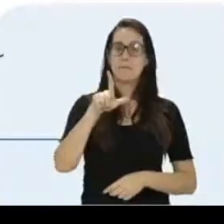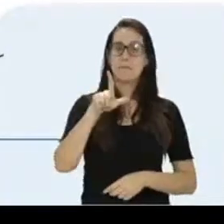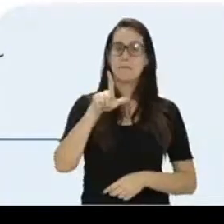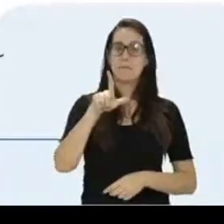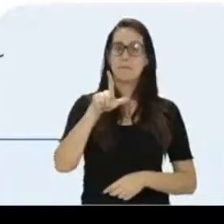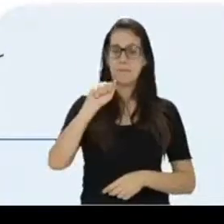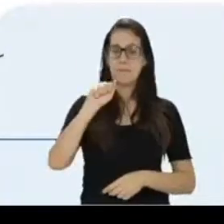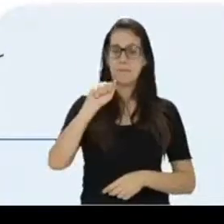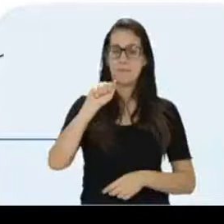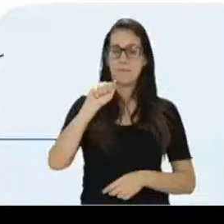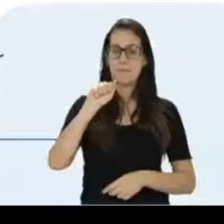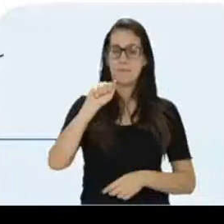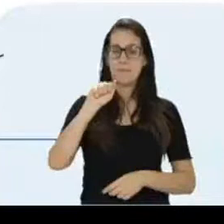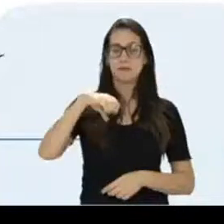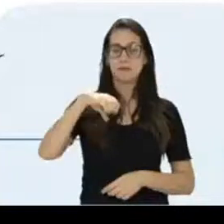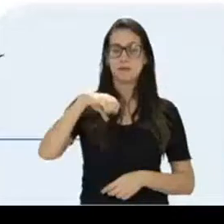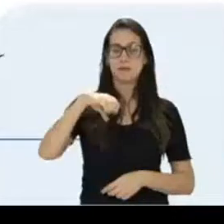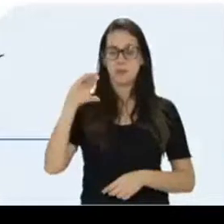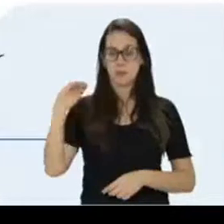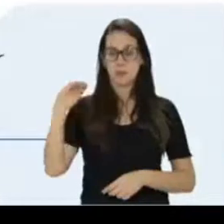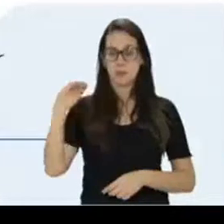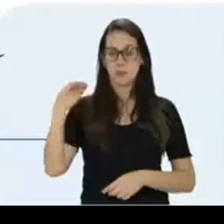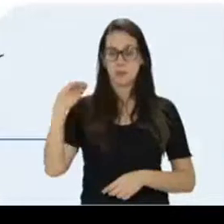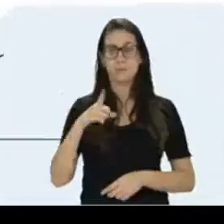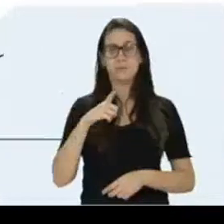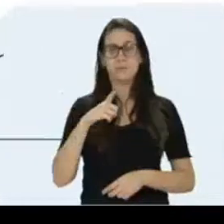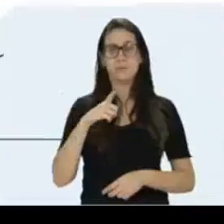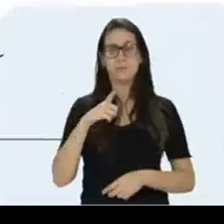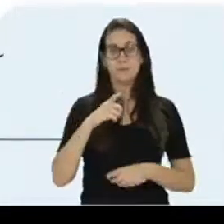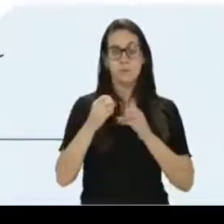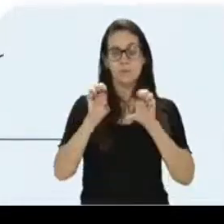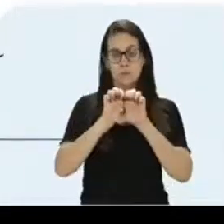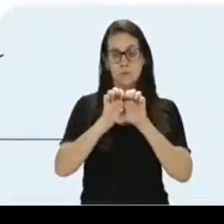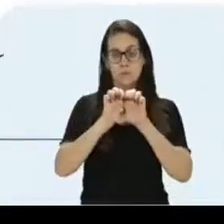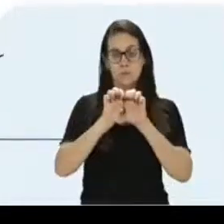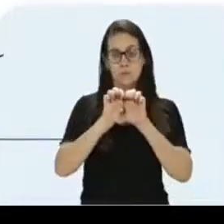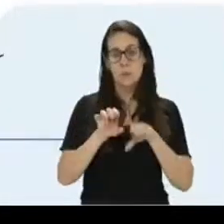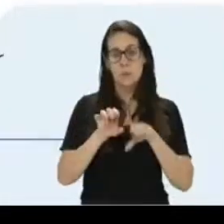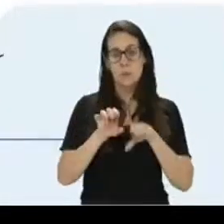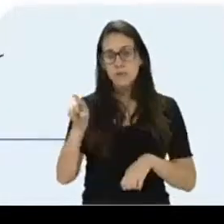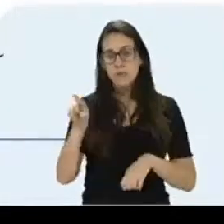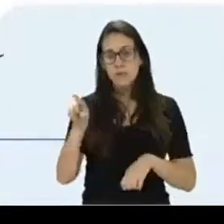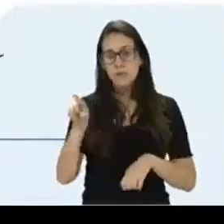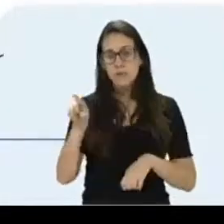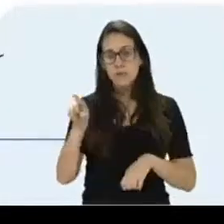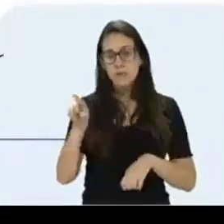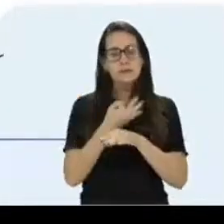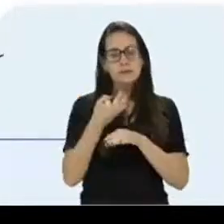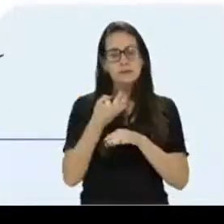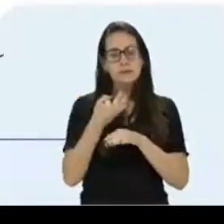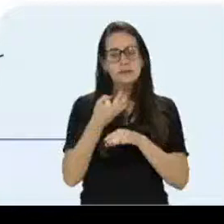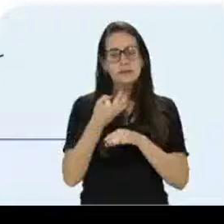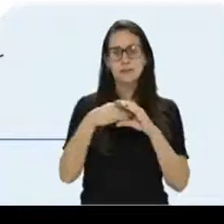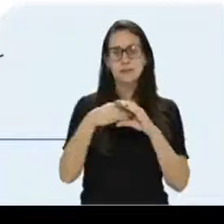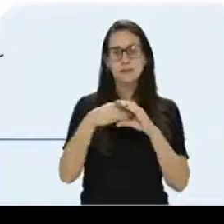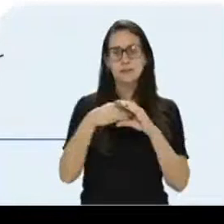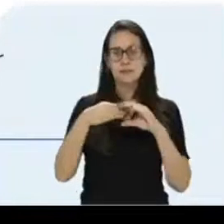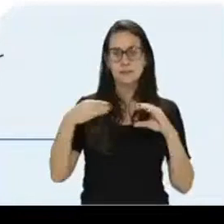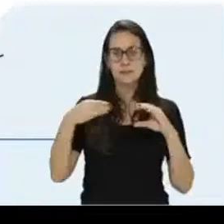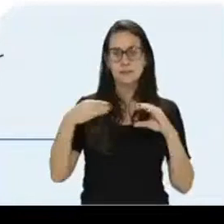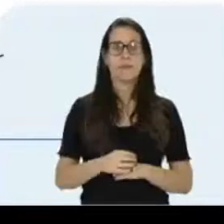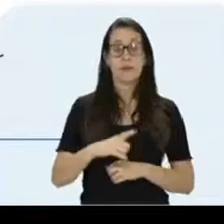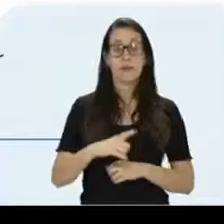circular e é onde está abrigado muitos dos genes que conferem resistências a essas células. E nós temos, então,